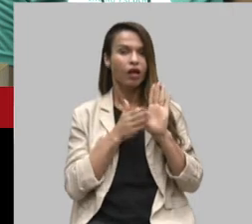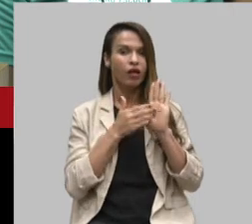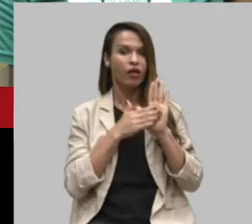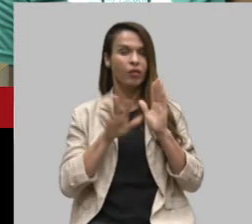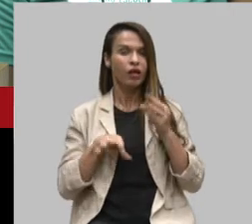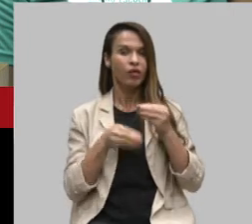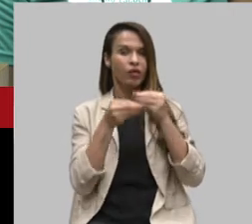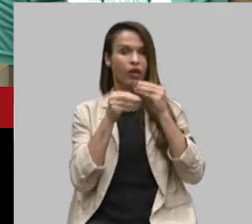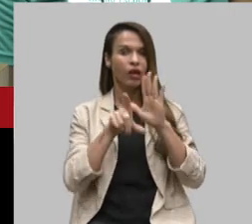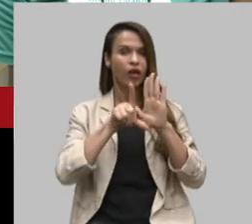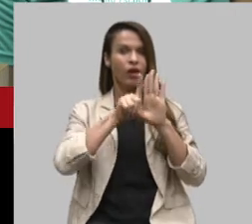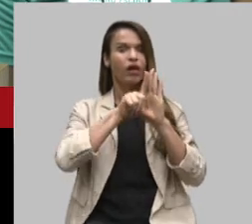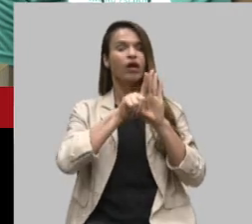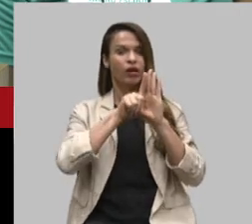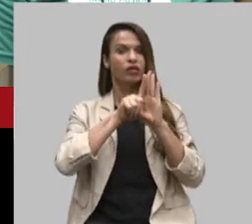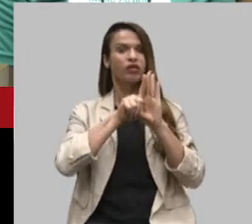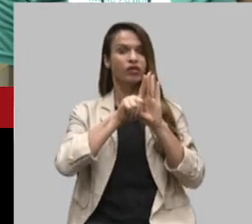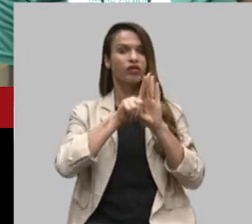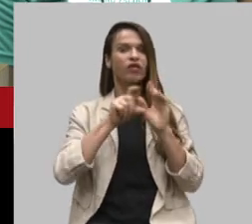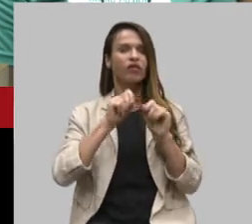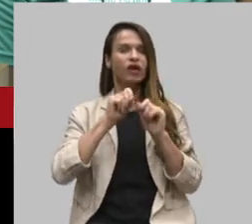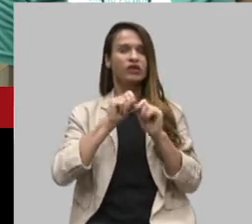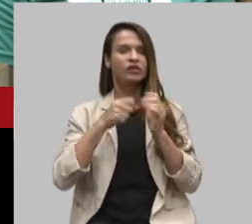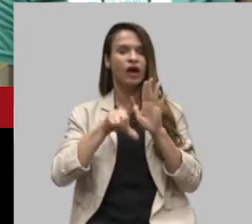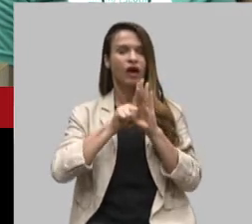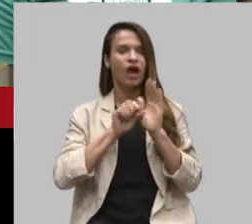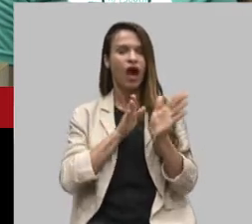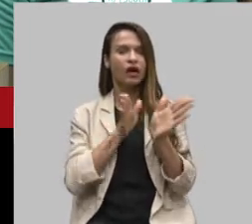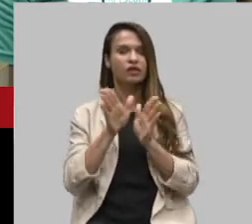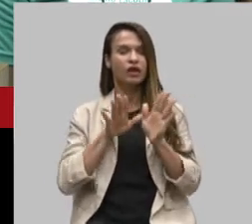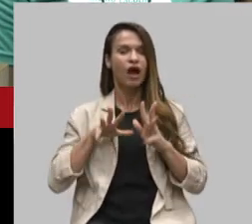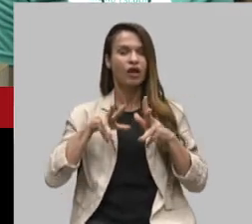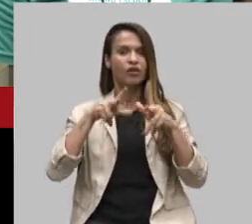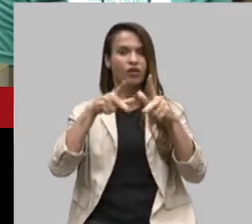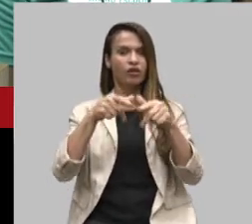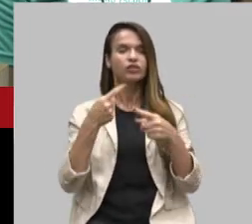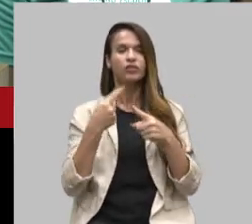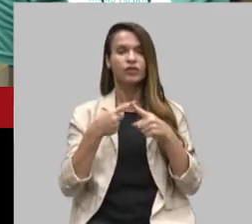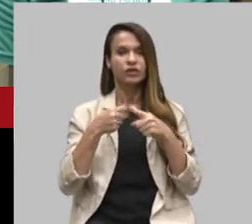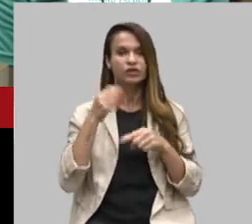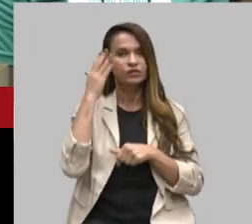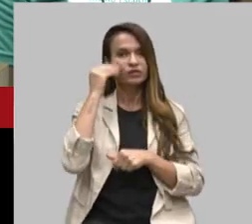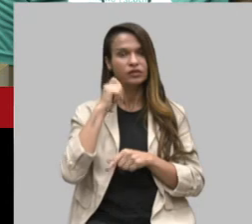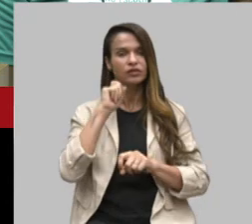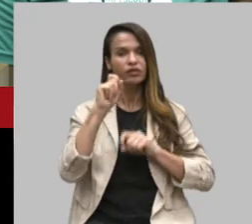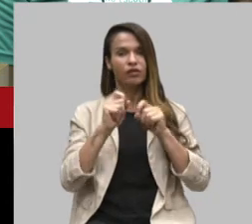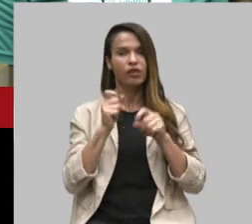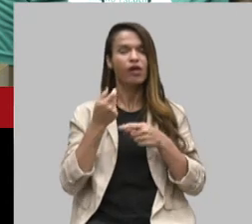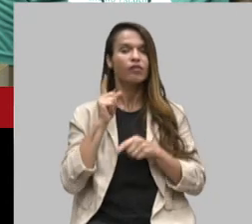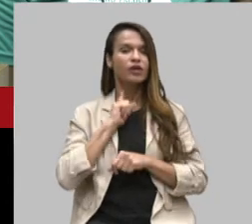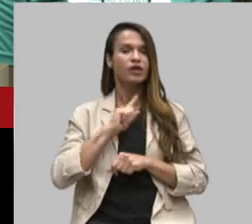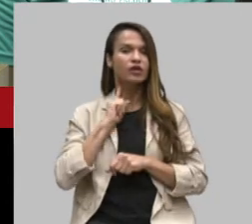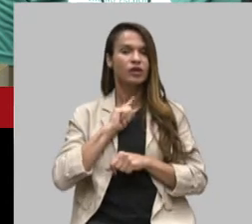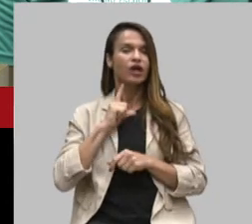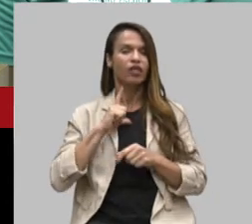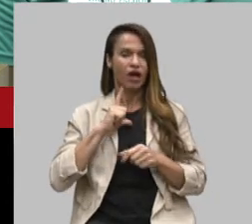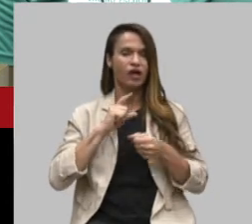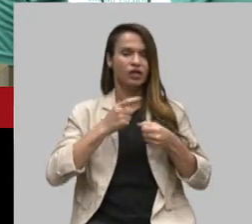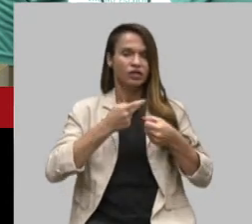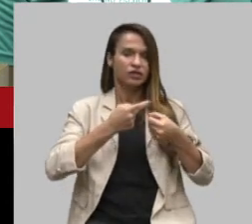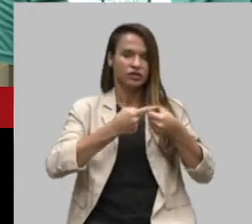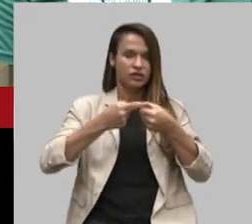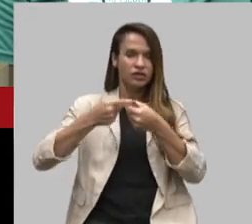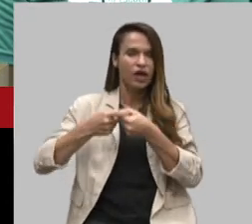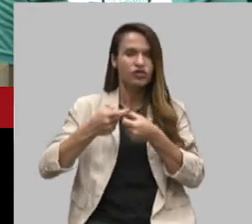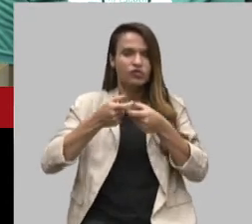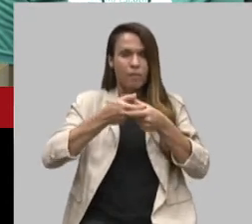essa lei e tornar a lei mais acessível a todos por quê Porque a gente sabe que Minas Gerais tem cidades pequenas e a minha cidade é